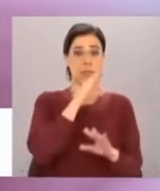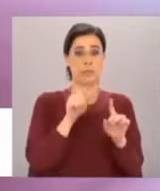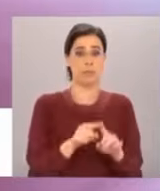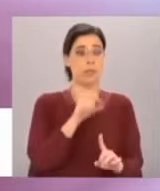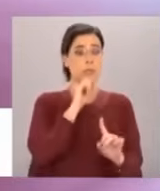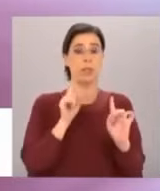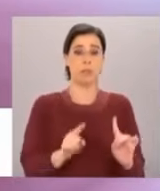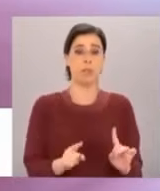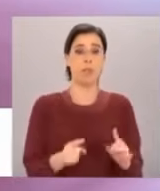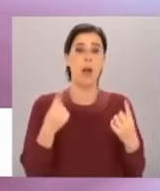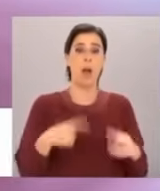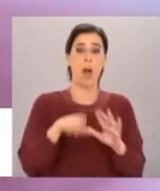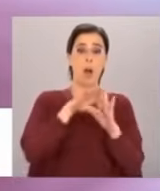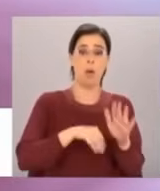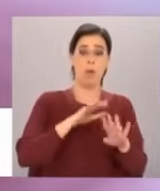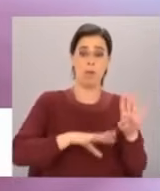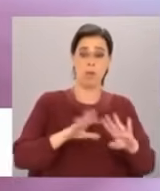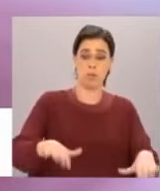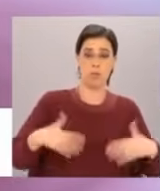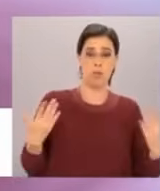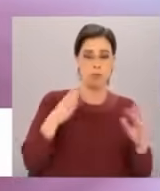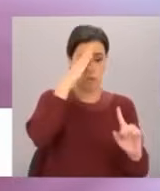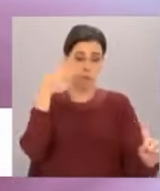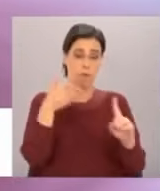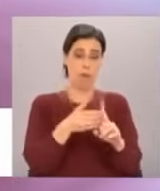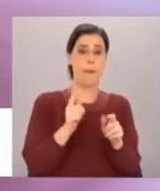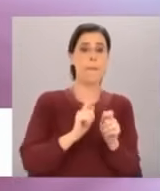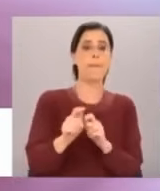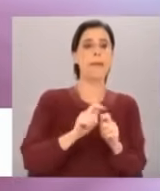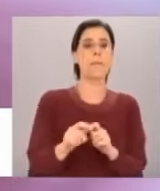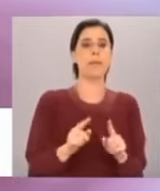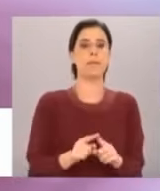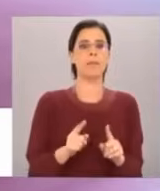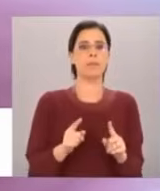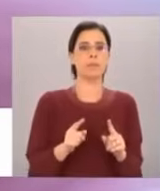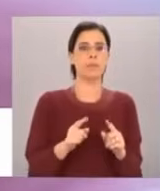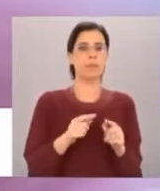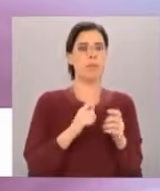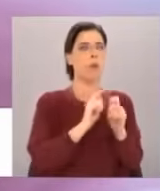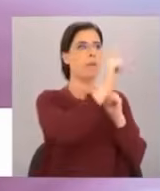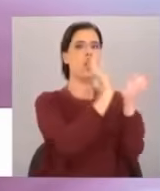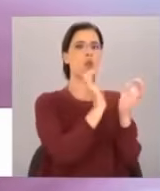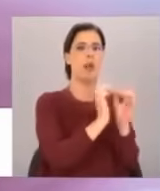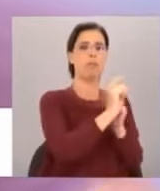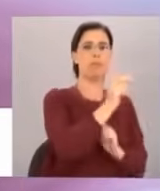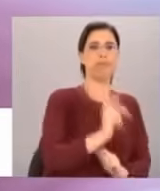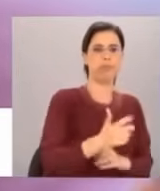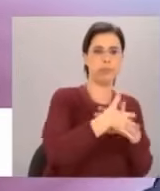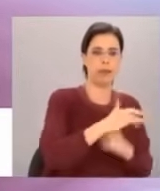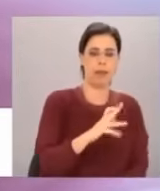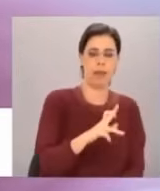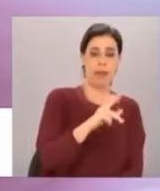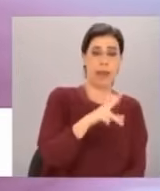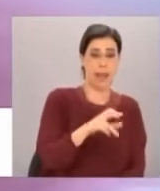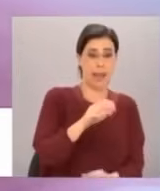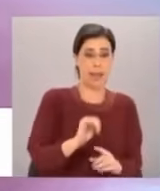casos em que isso seja possível e em casa condições para o fazer mas sobretudo focado nas prestações que não sejam de natureza contributiva como como acontece com